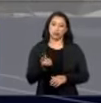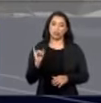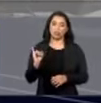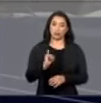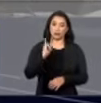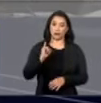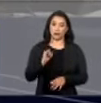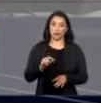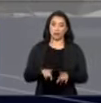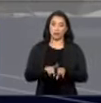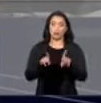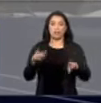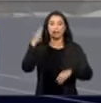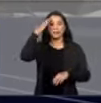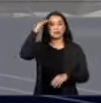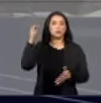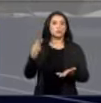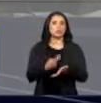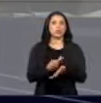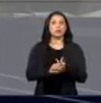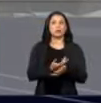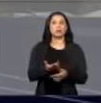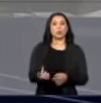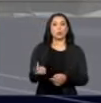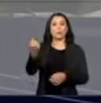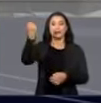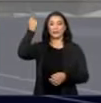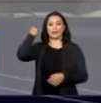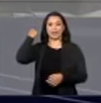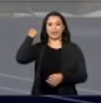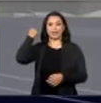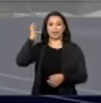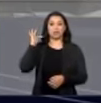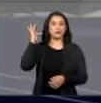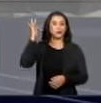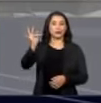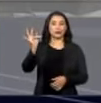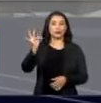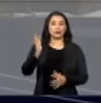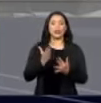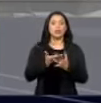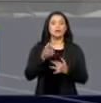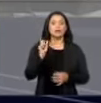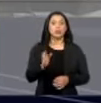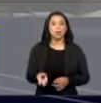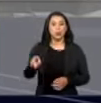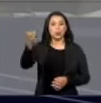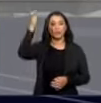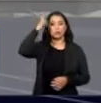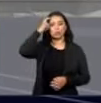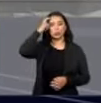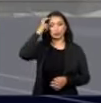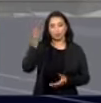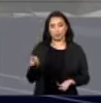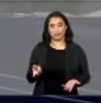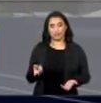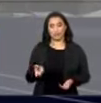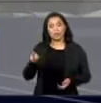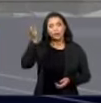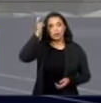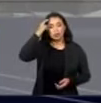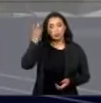Sabemos do passado e das perspectivas do futuro pela cultura de cada povo. Conquanto a produção cultural dependa, sim,